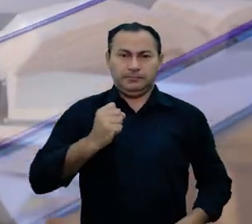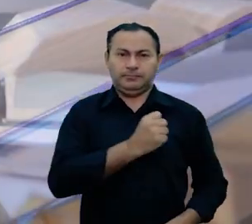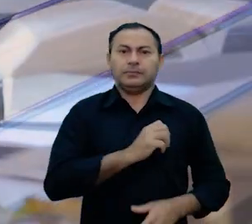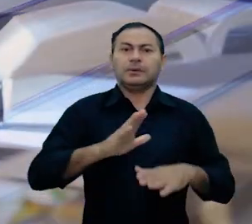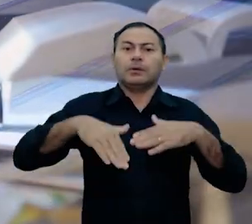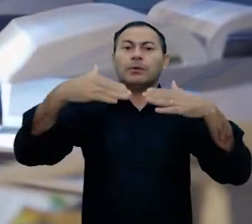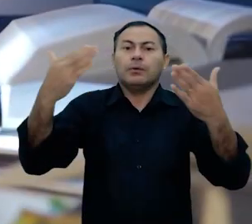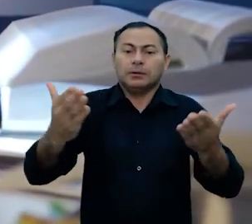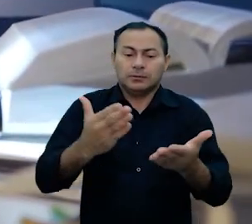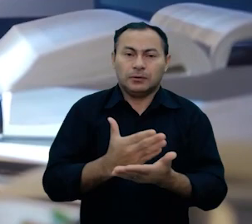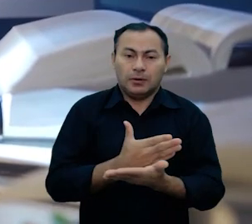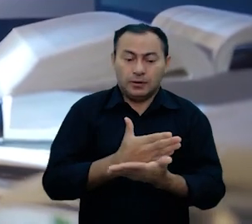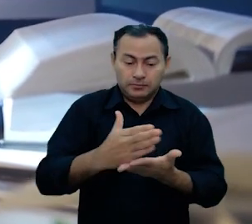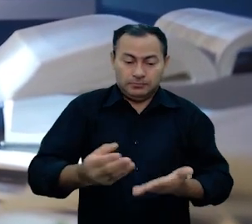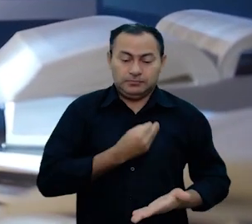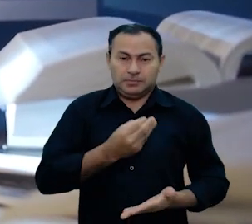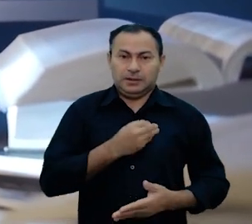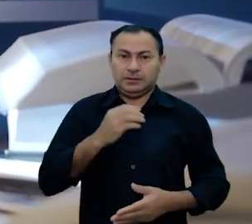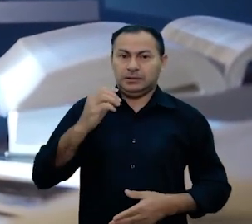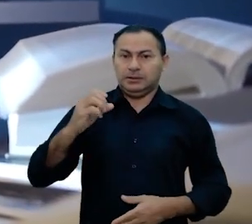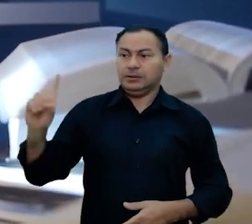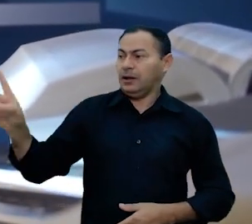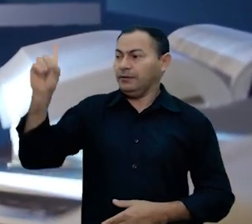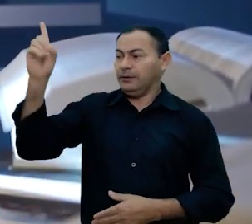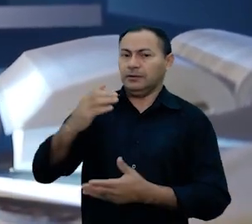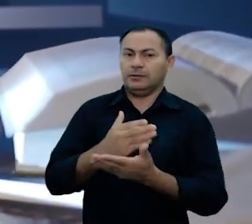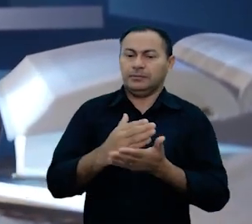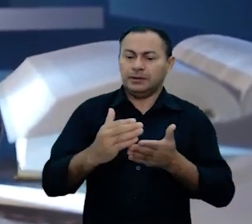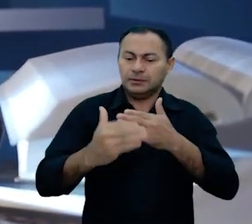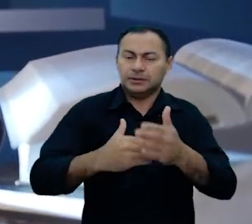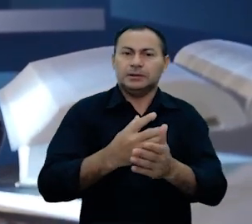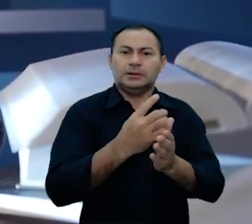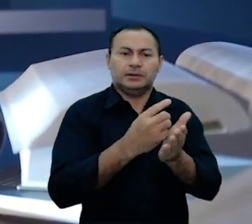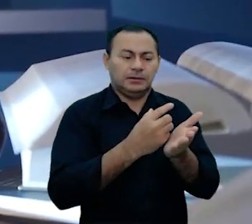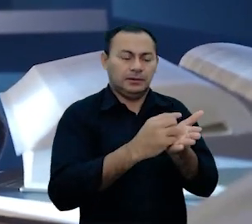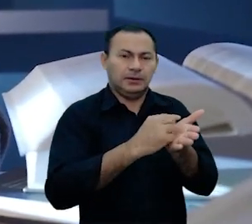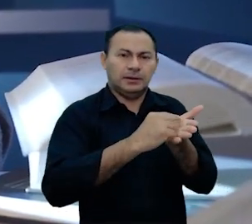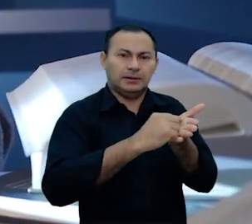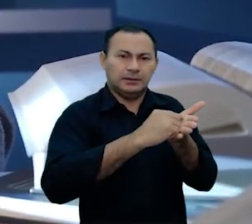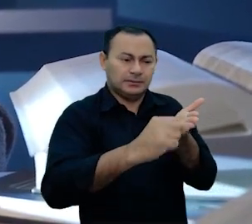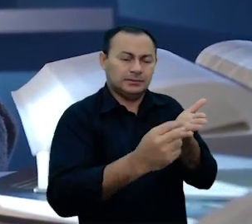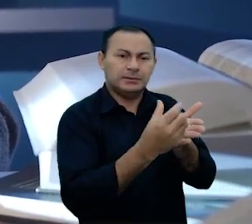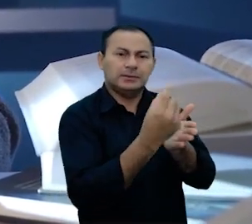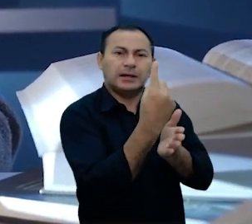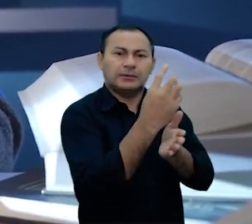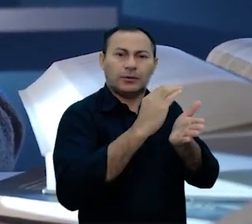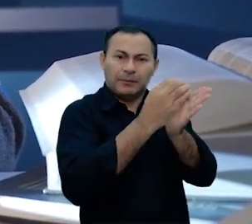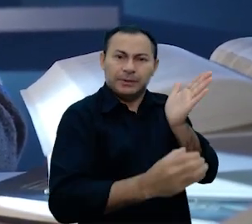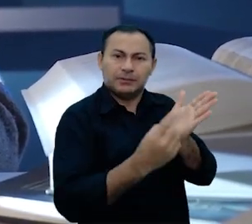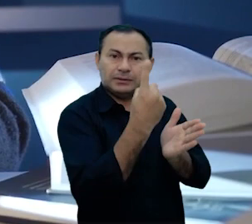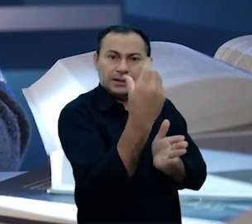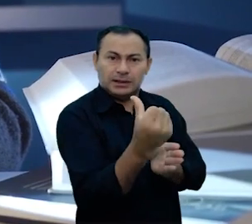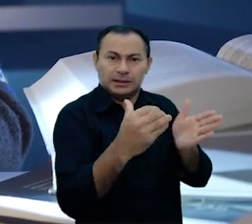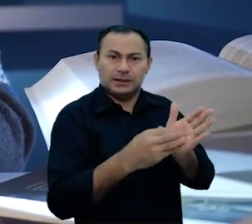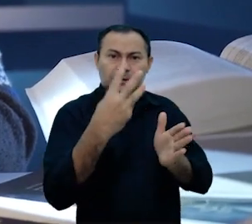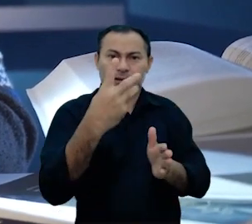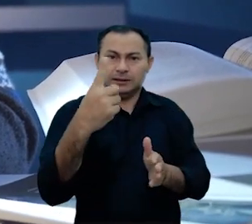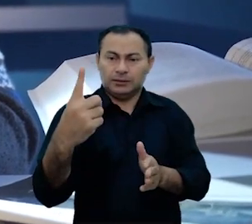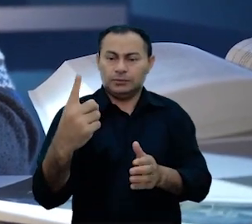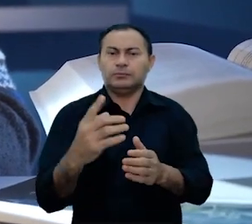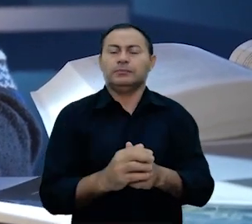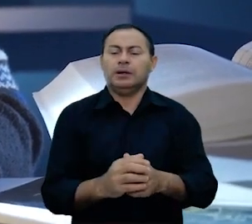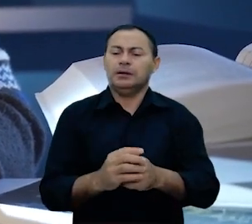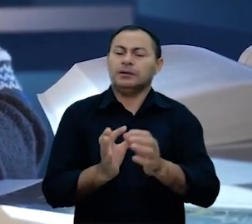de Davi começa a ser descrita dos capítulos 16 a 31 de 1 Samuel, vemos que ele viveu um